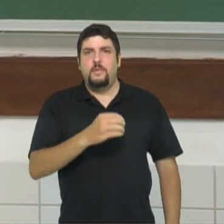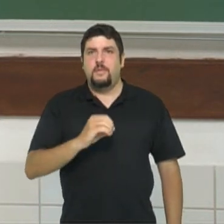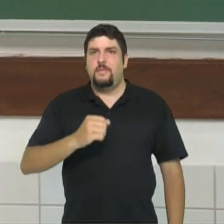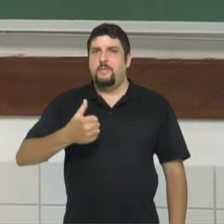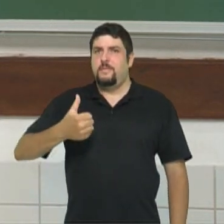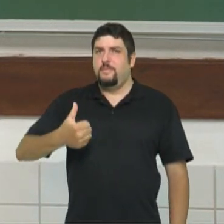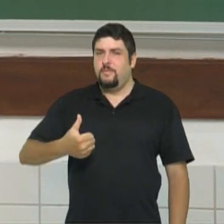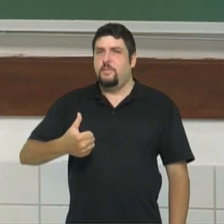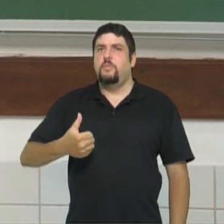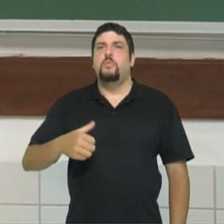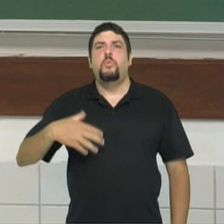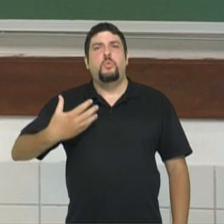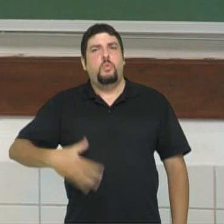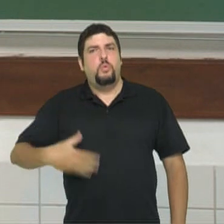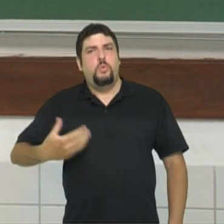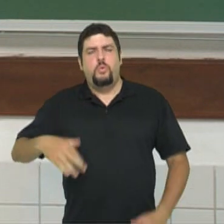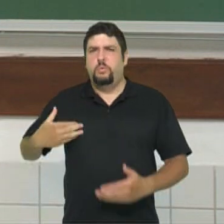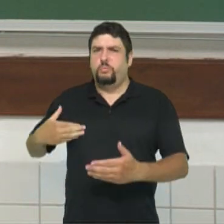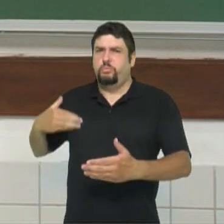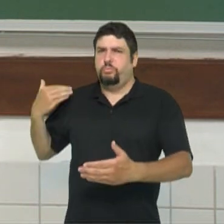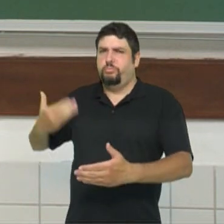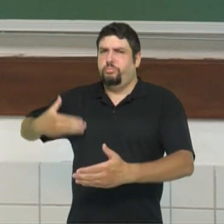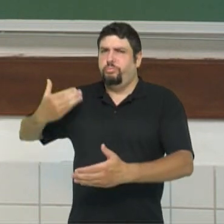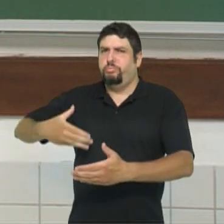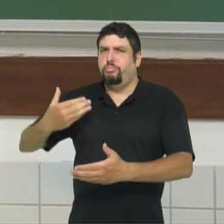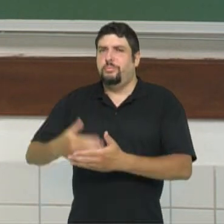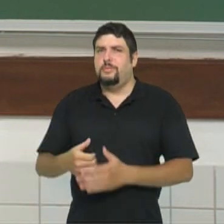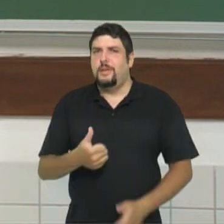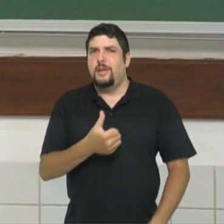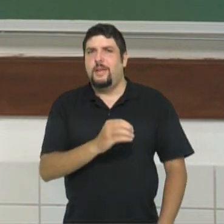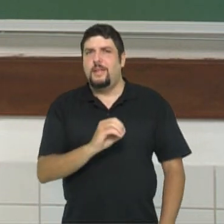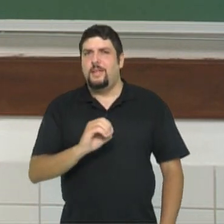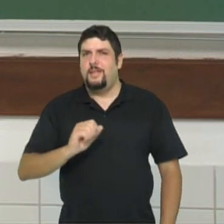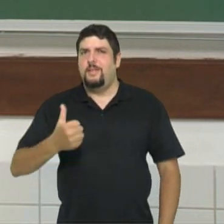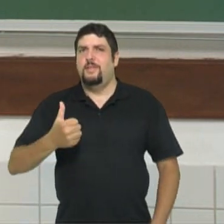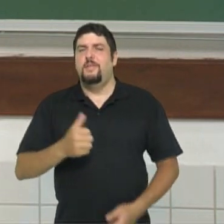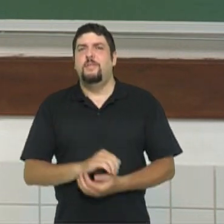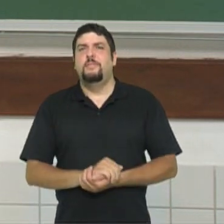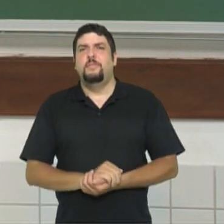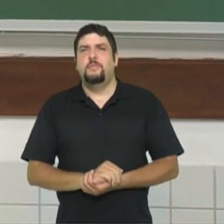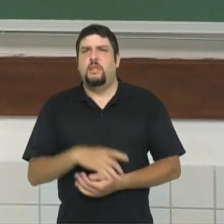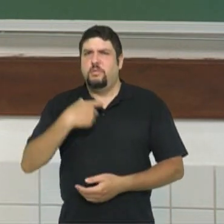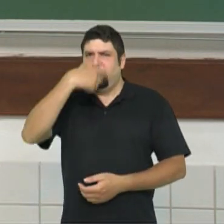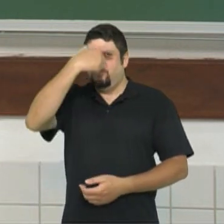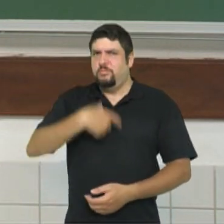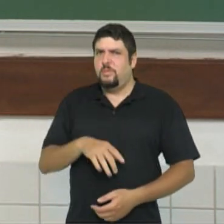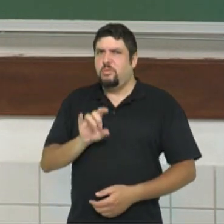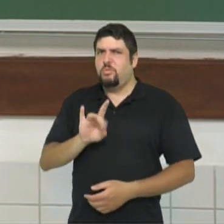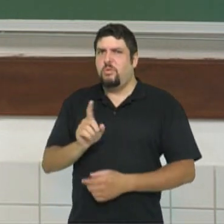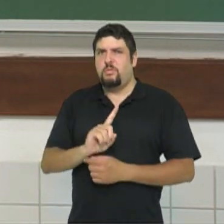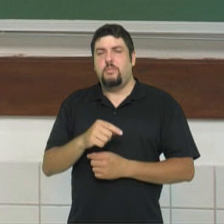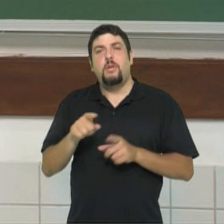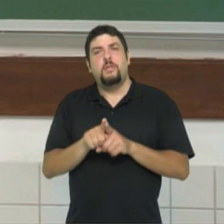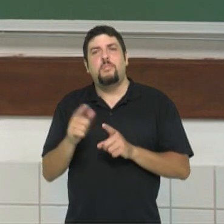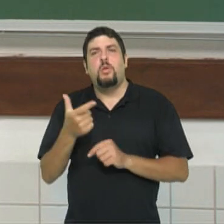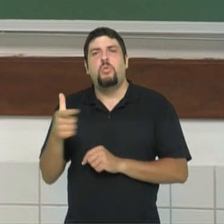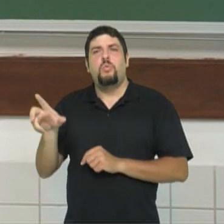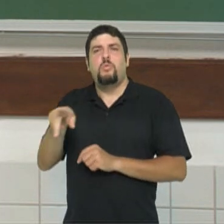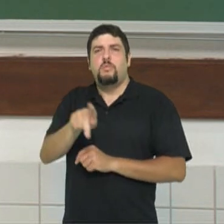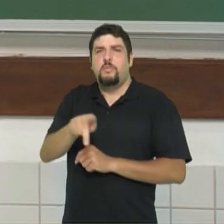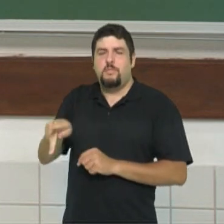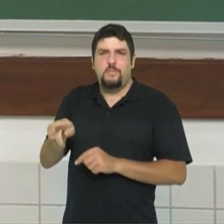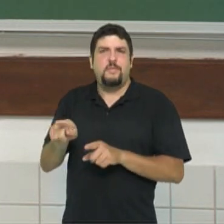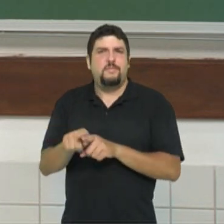101. 101, pessoal, já foram 100 aulas com vocês. Não só eu, né? Vários outros professores que já apareceram por